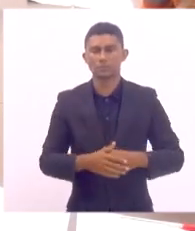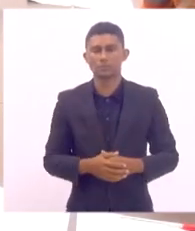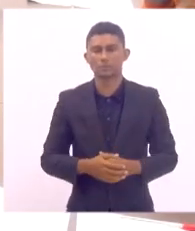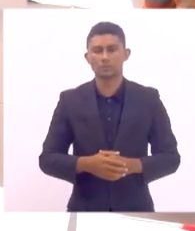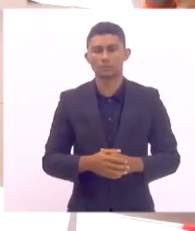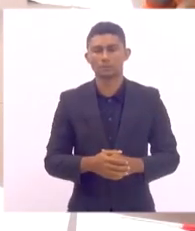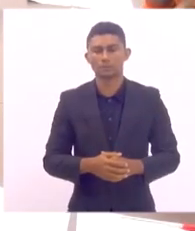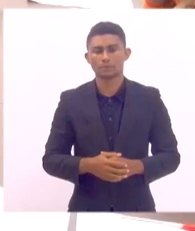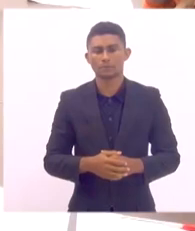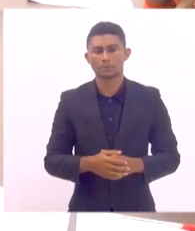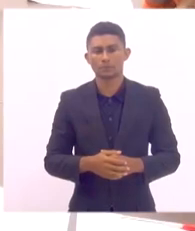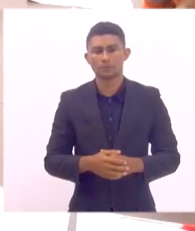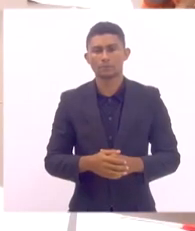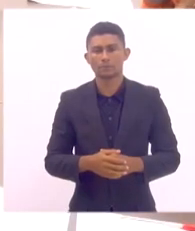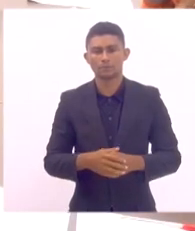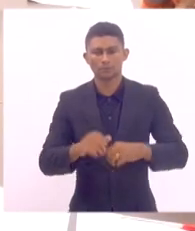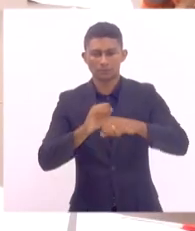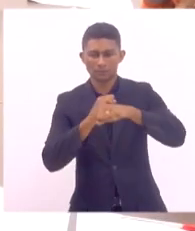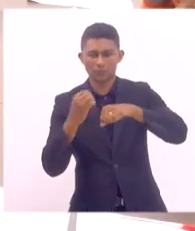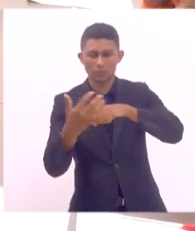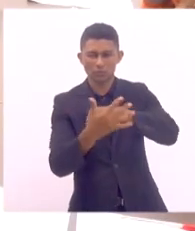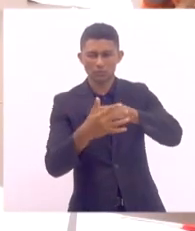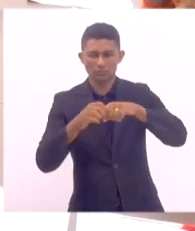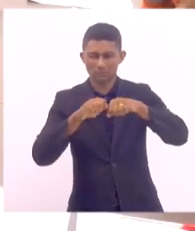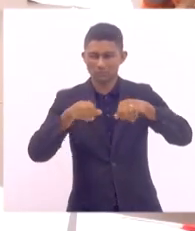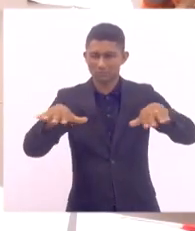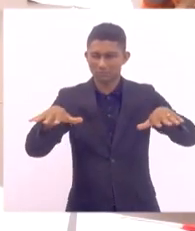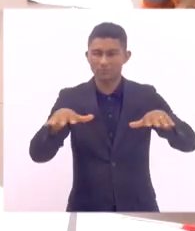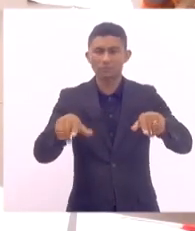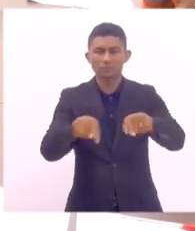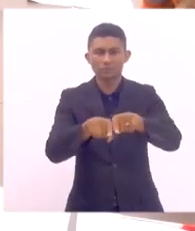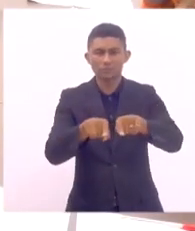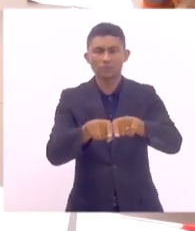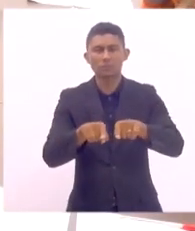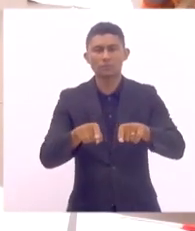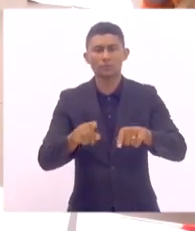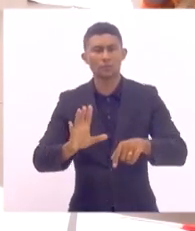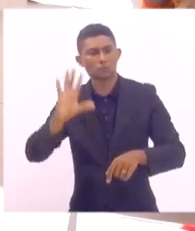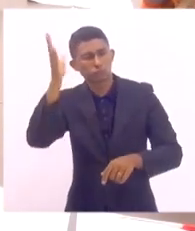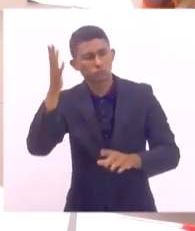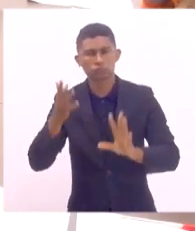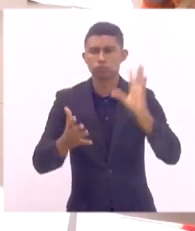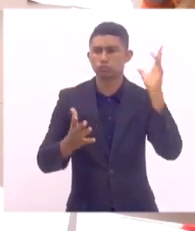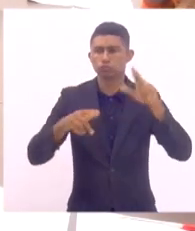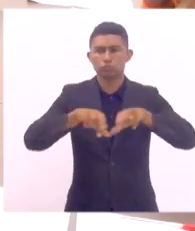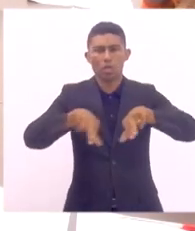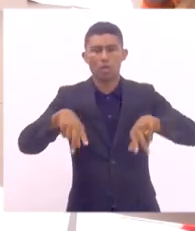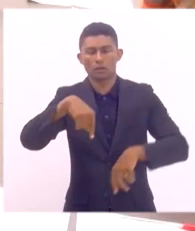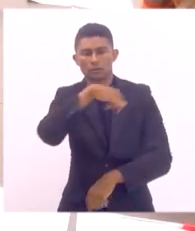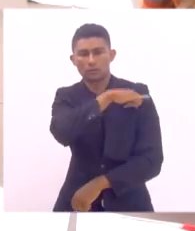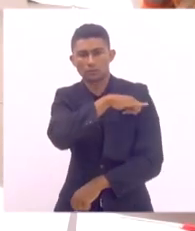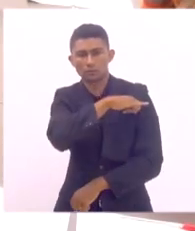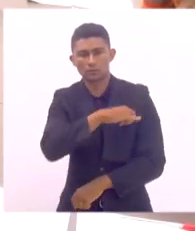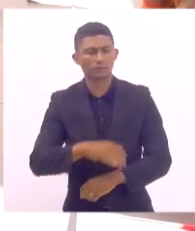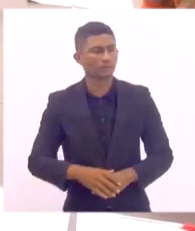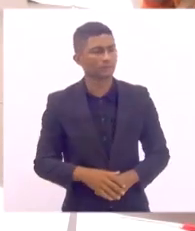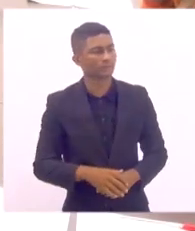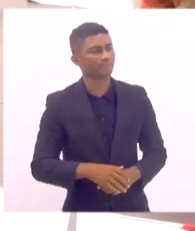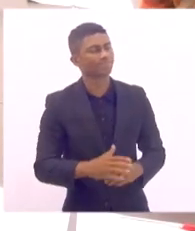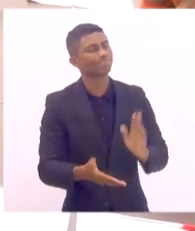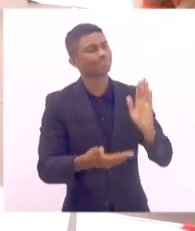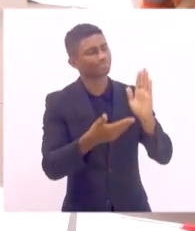dos pequenos órfãos do Covid-19 e dos desastres naturais ocorridos no Rio de Janeiro. Senhor presidente, é facílimo